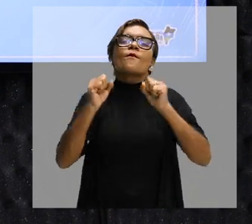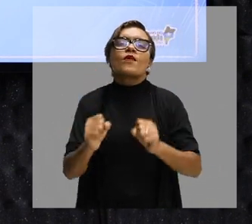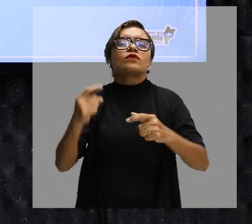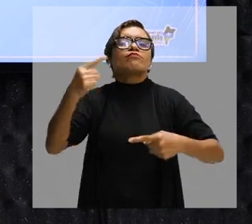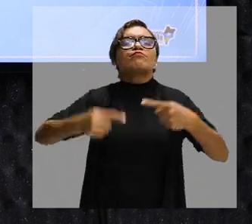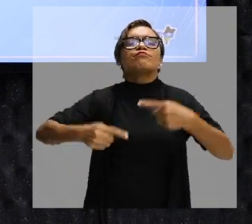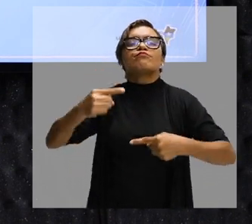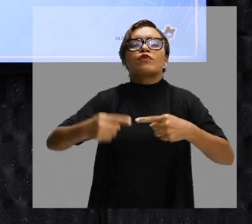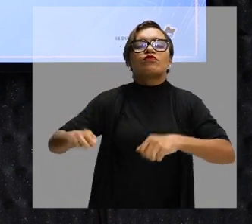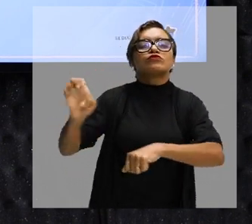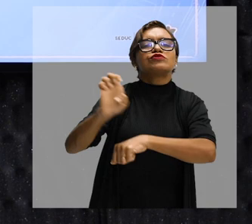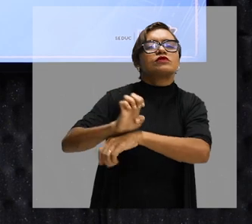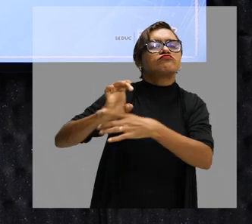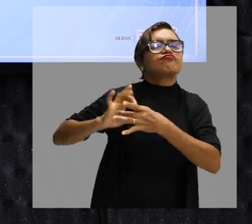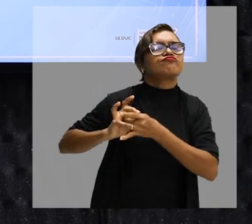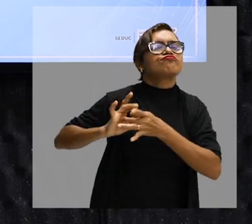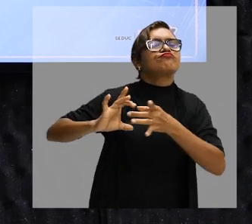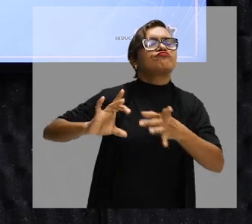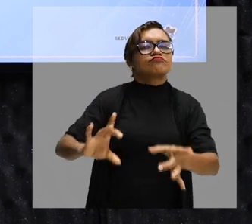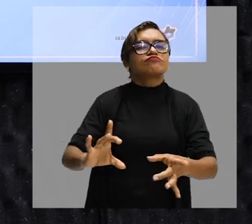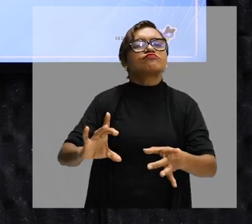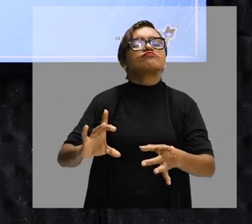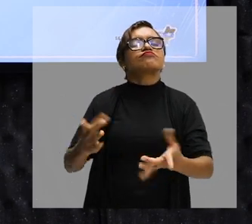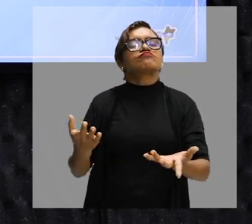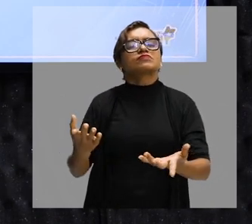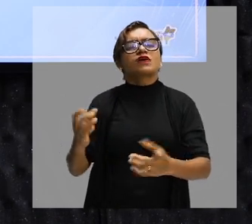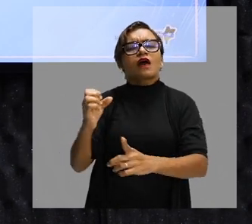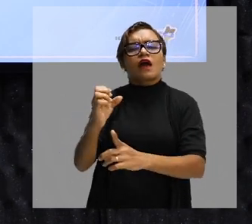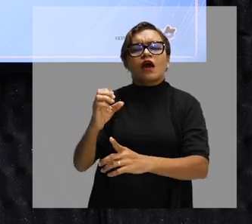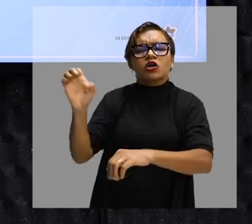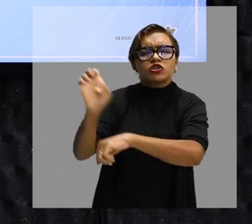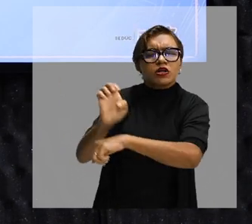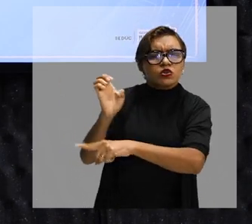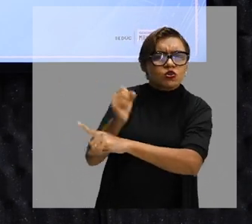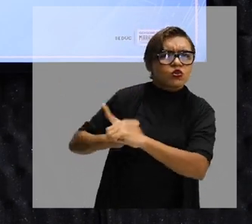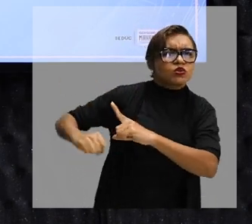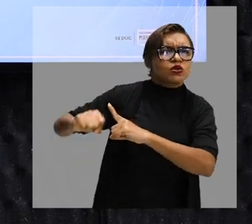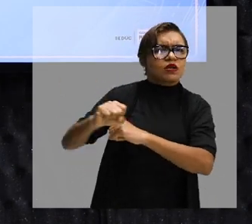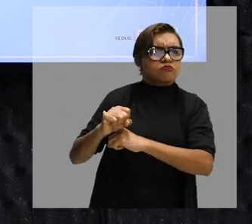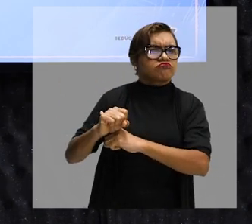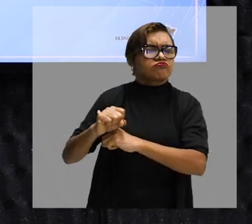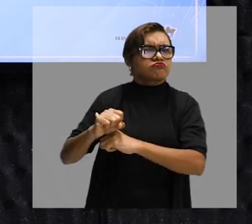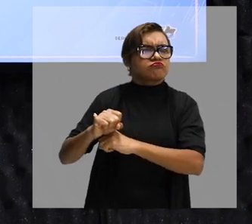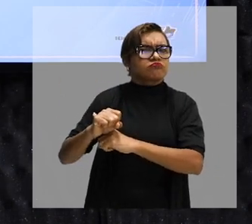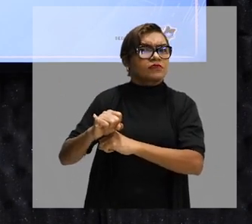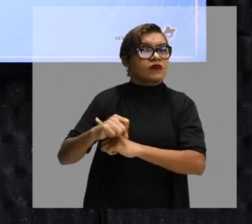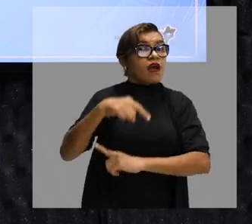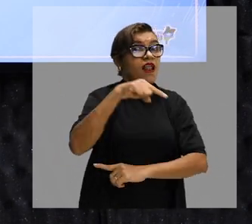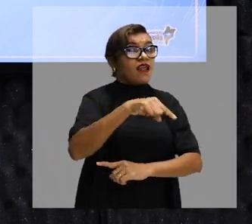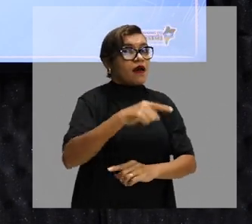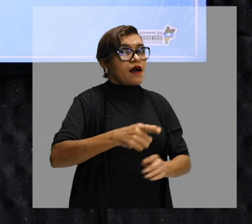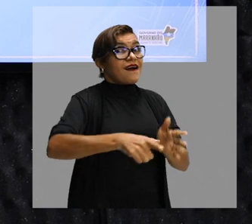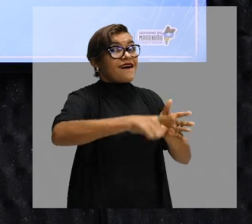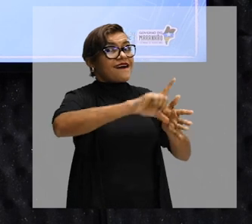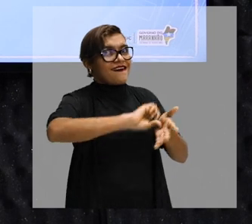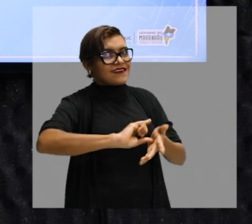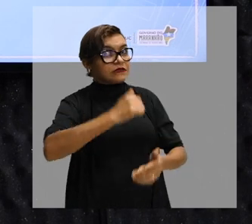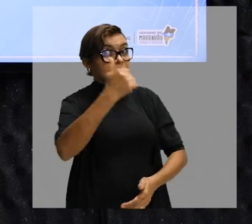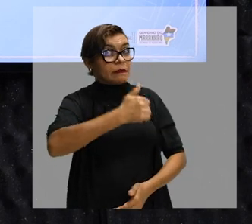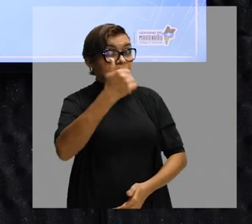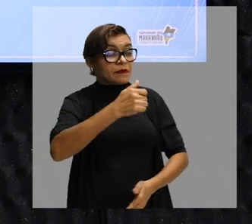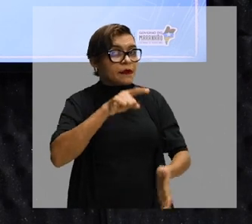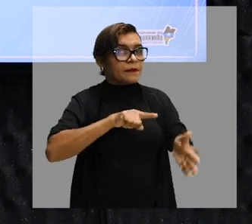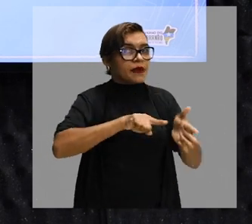Estado liberal, a noção de Estado liberal, a noção de Estado socialista, a noção de poder político, lá na primeira questão fica muito claro, ela